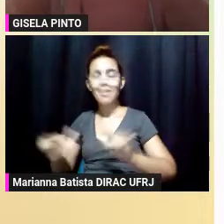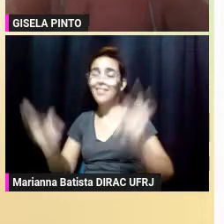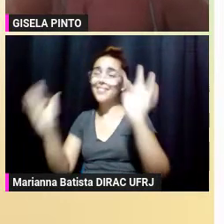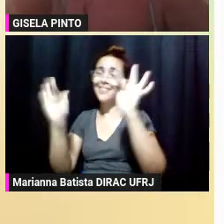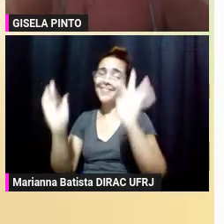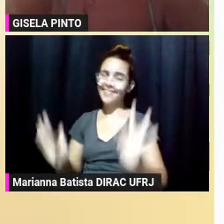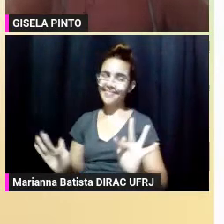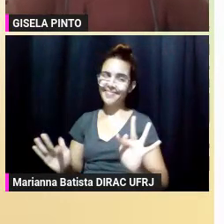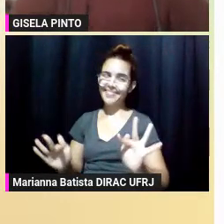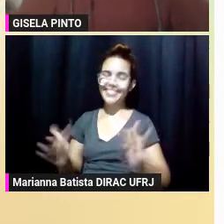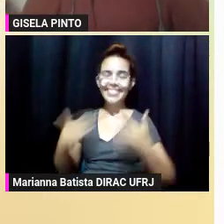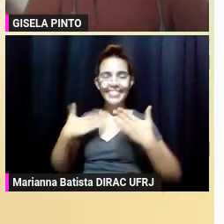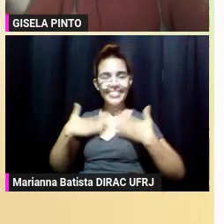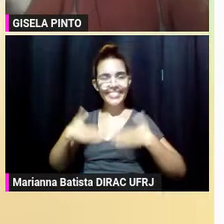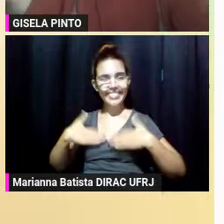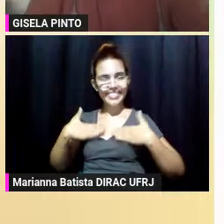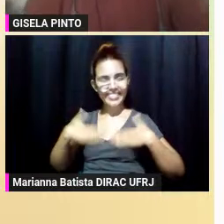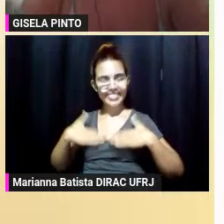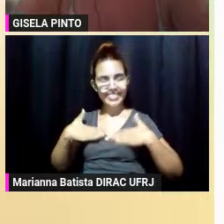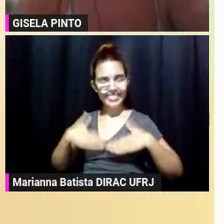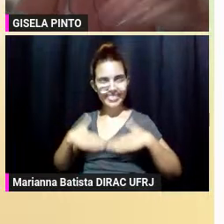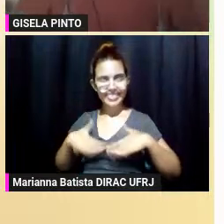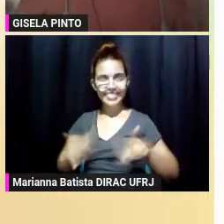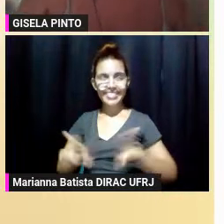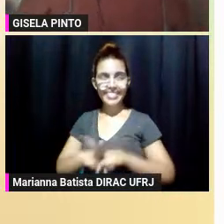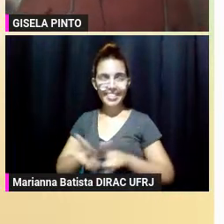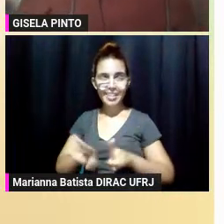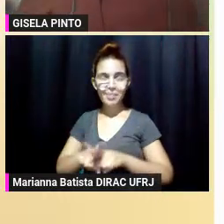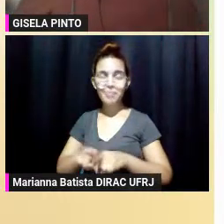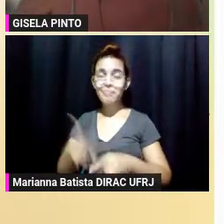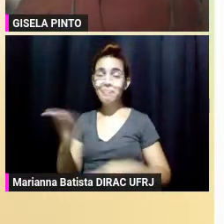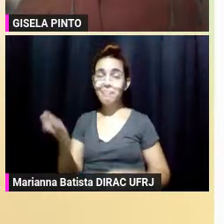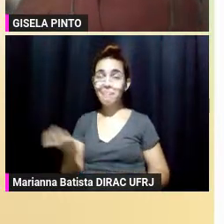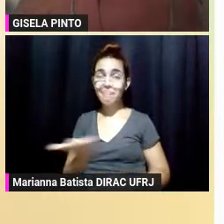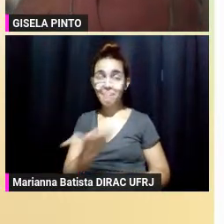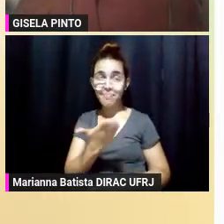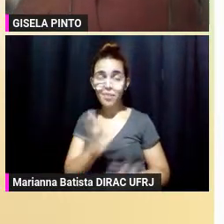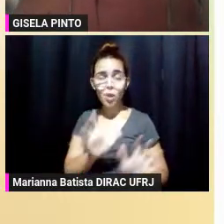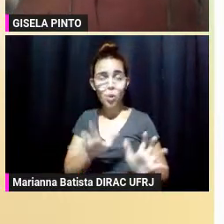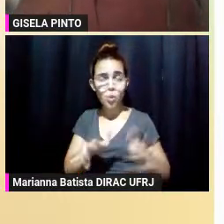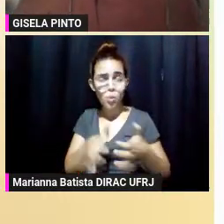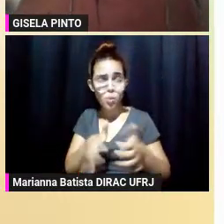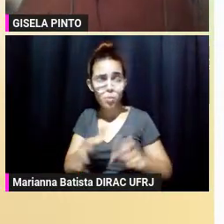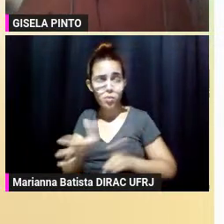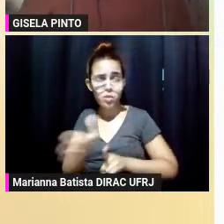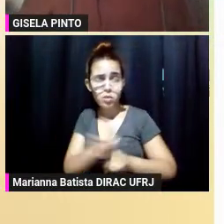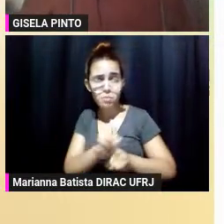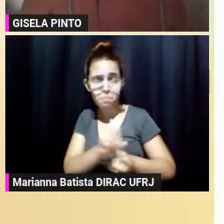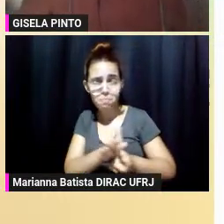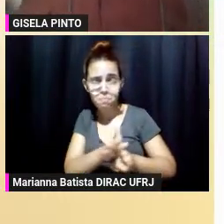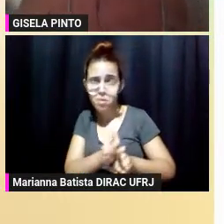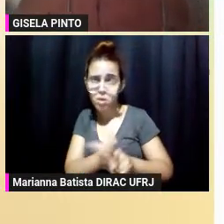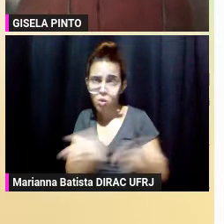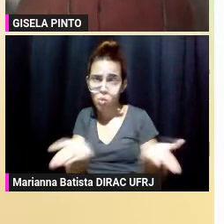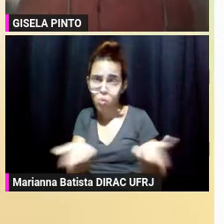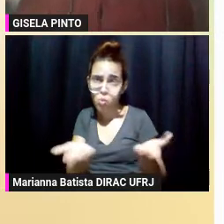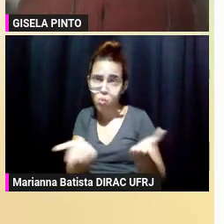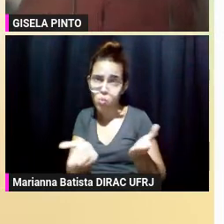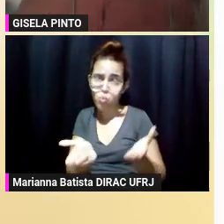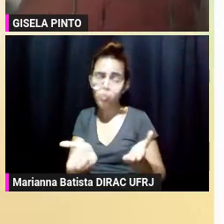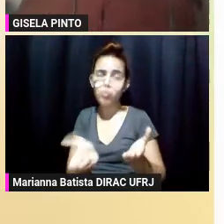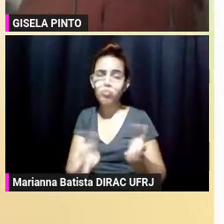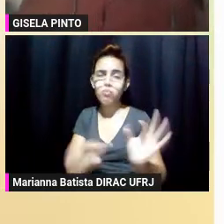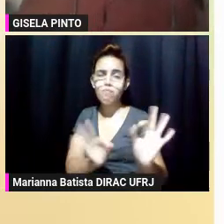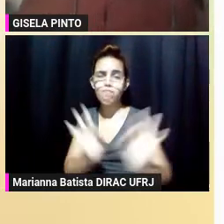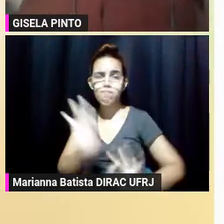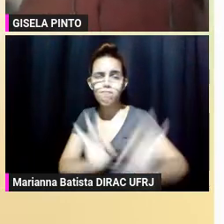também quando eu saio do trabalho, né? Em termos de grupo de pesquisa, hoje eu coordeno um grupo recém,